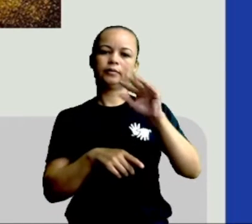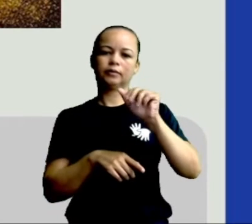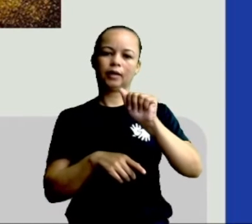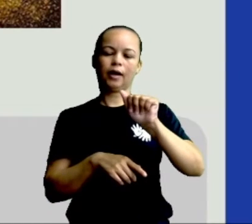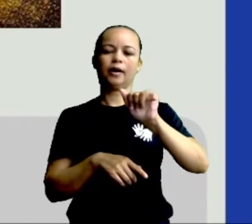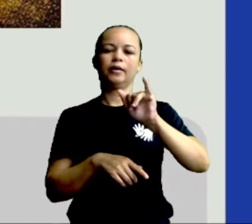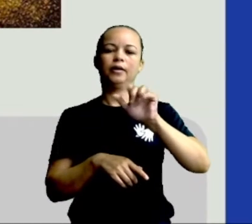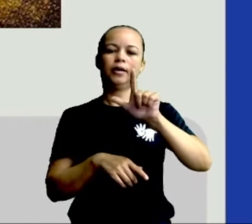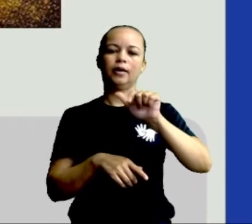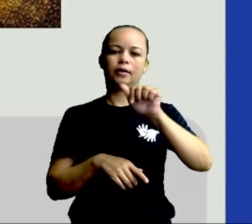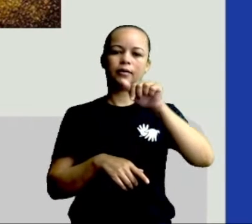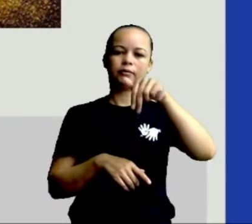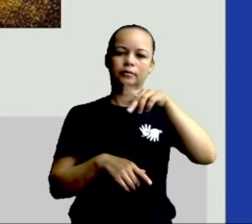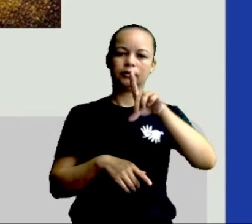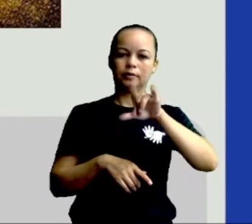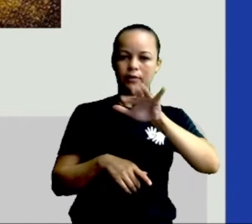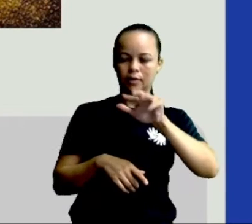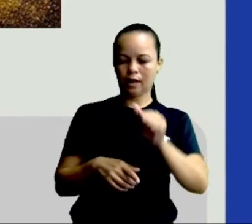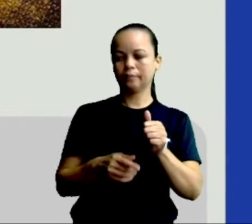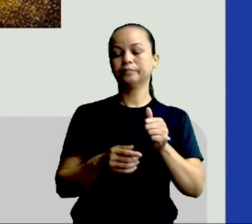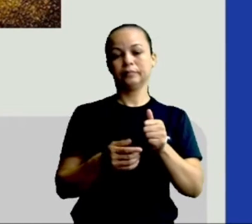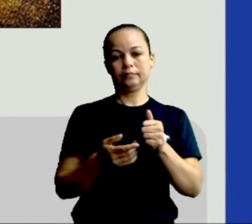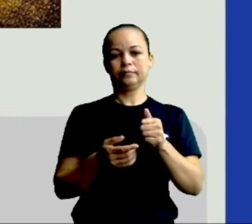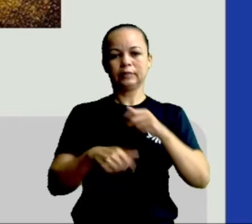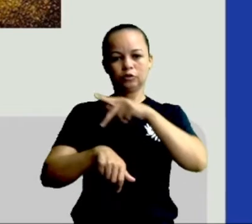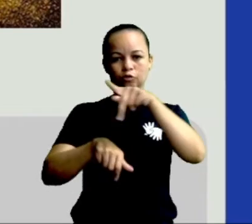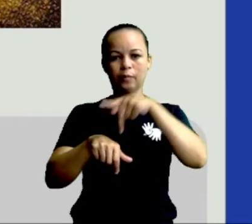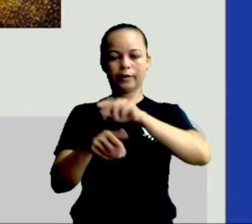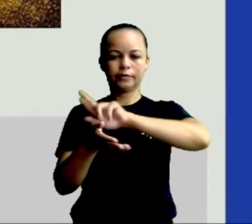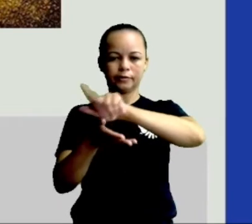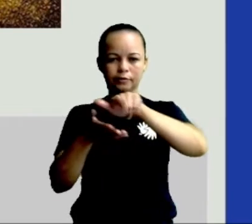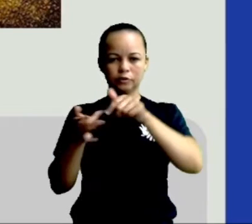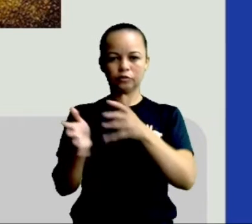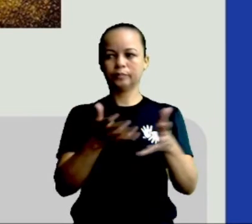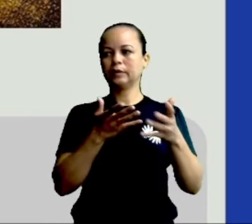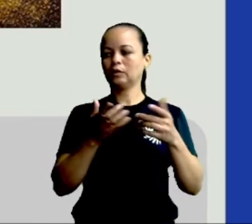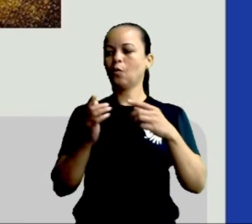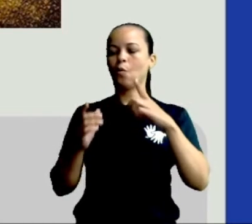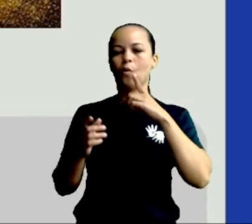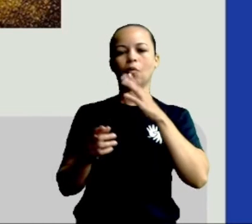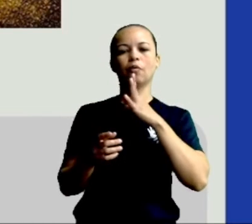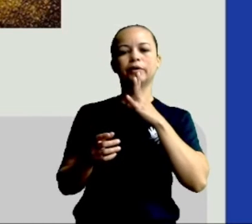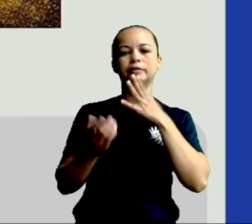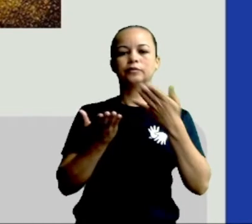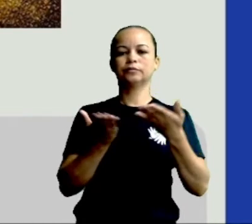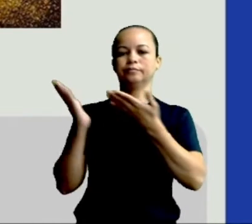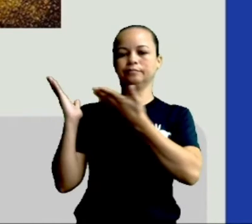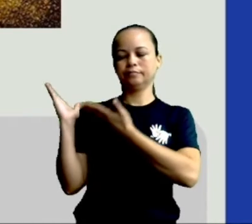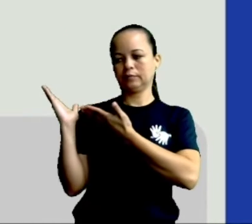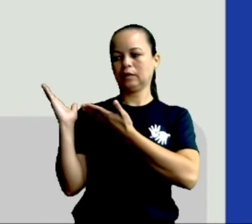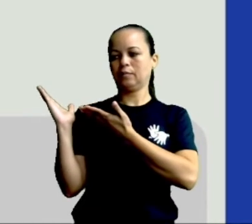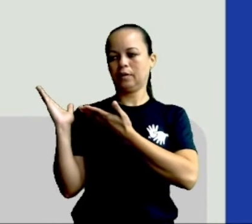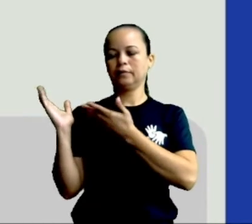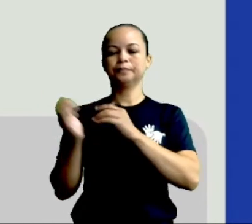Aqui eu tenho a imagem, né, do príncipe Siddhartha Gautama, conhecido como Buda, o iluminado.